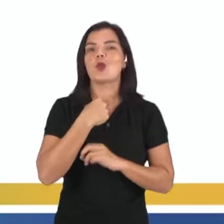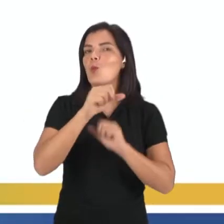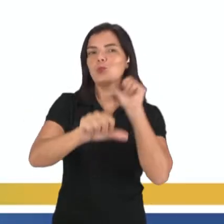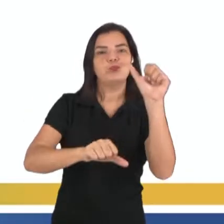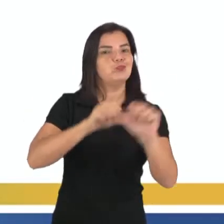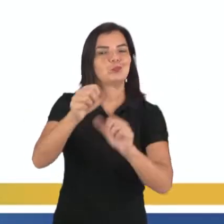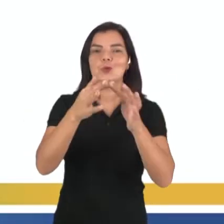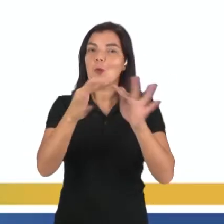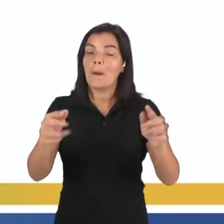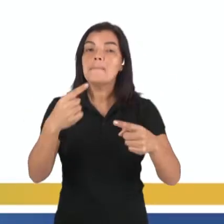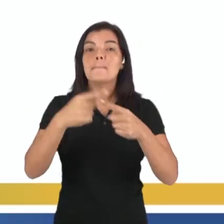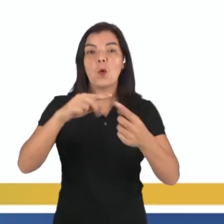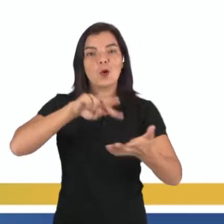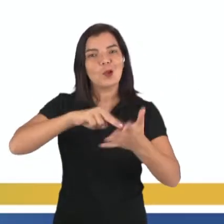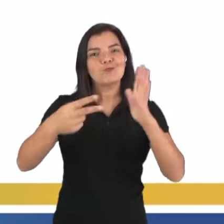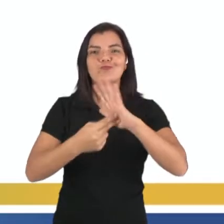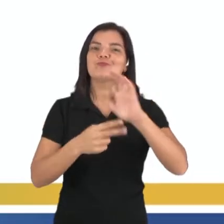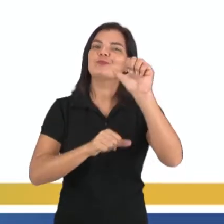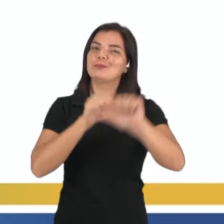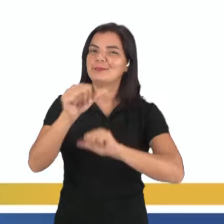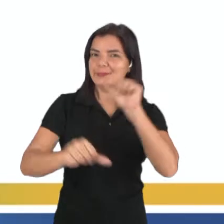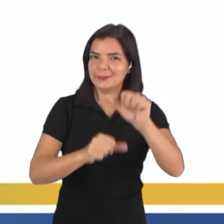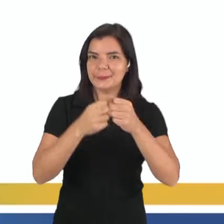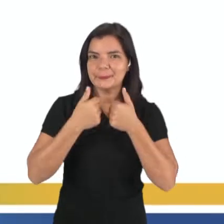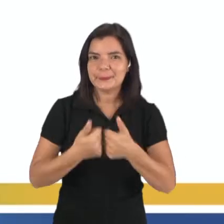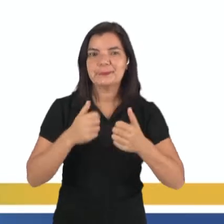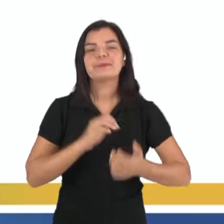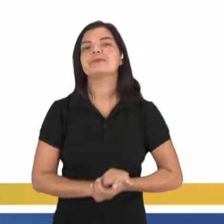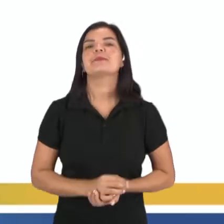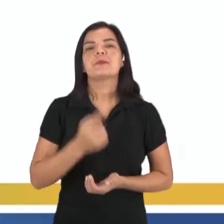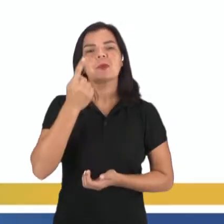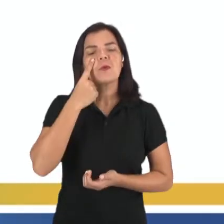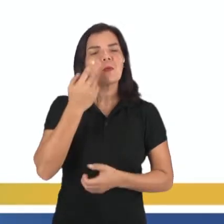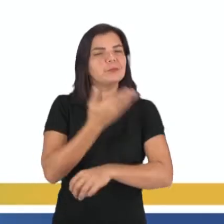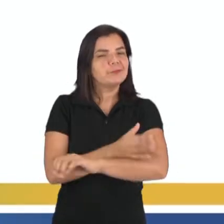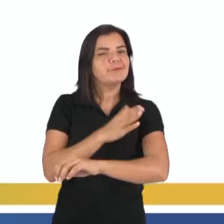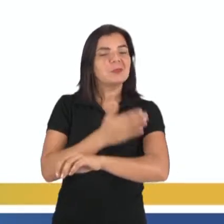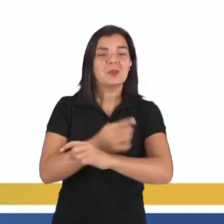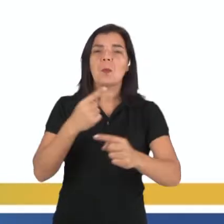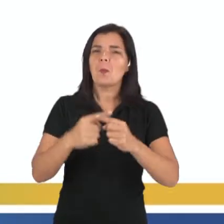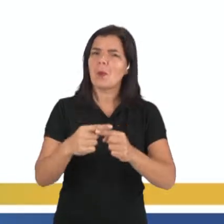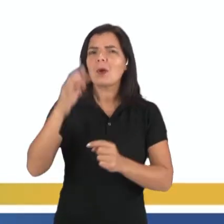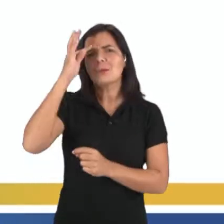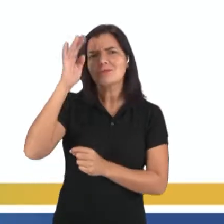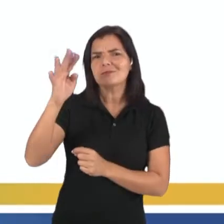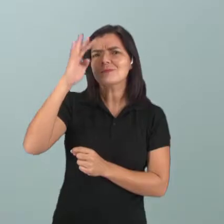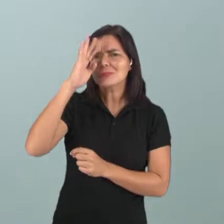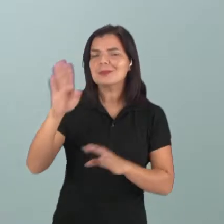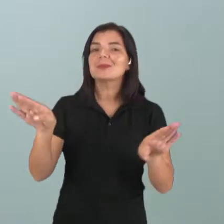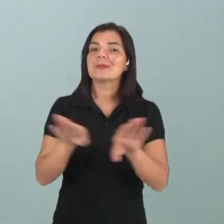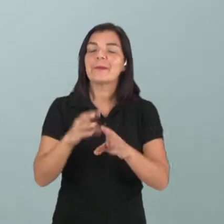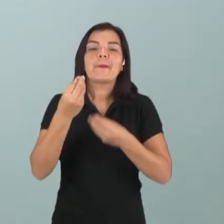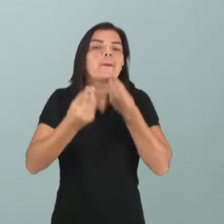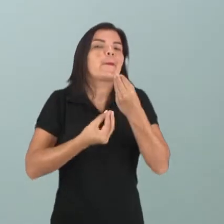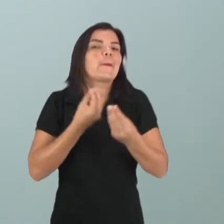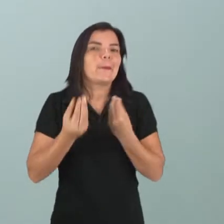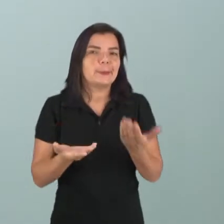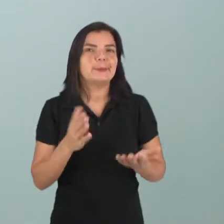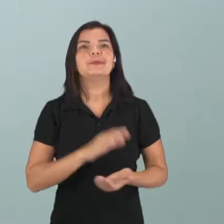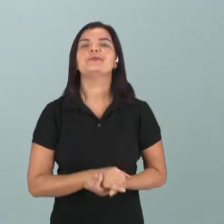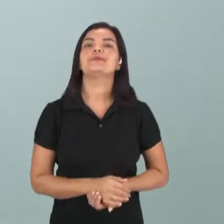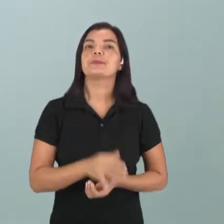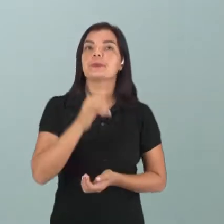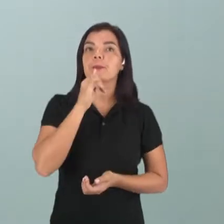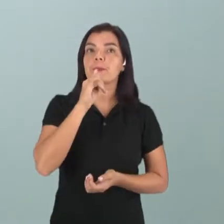ser removidas da frase porque elas vão prejudicar o sentido, tá bom? Vamos ver o que é isso na prática, né, gente? Porque é muita teoria. Vamos ver na prática como que funciona isso.